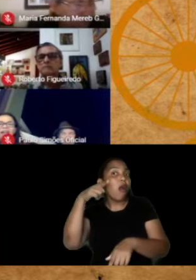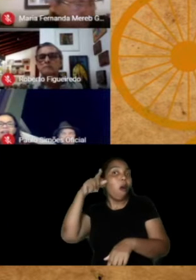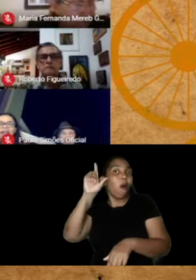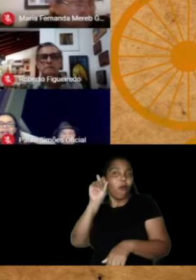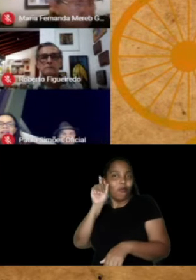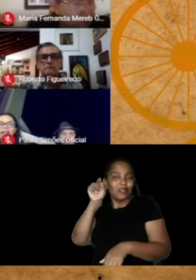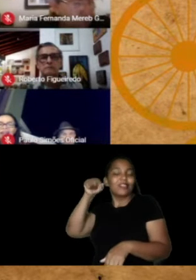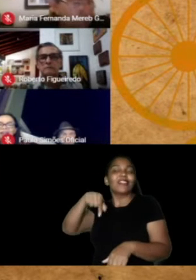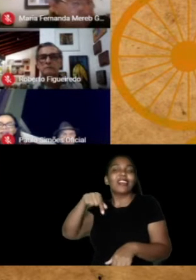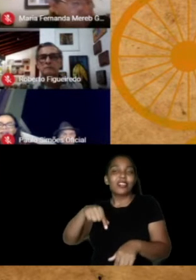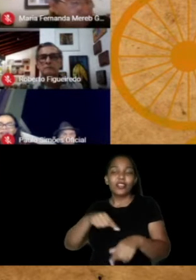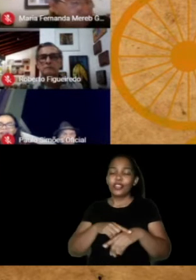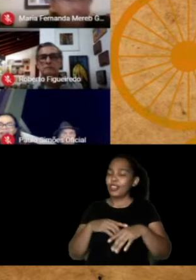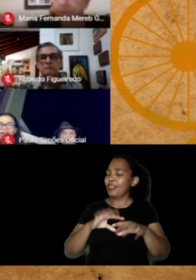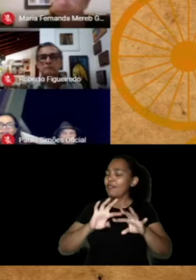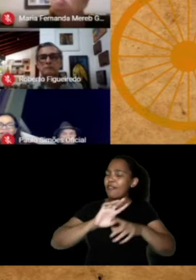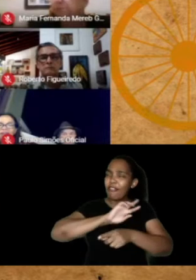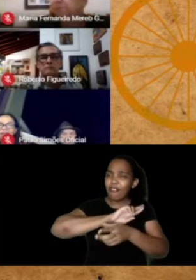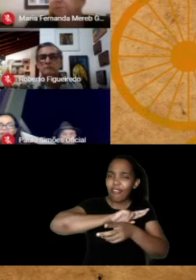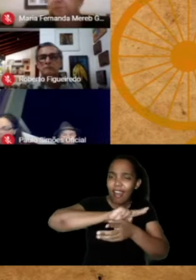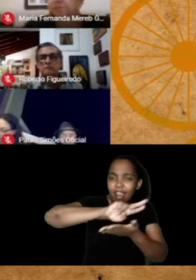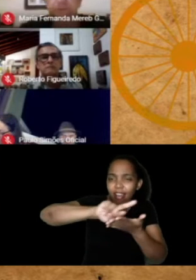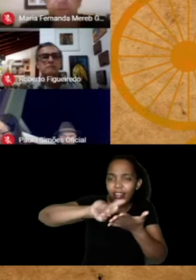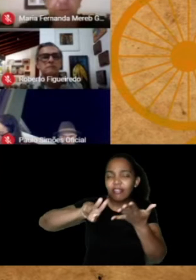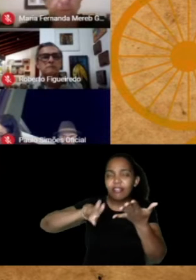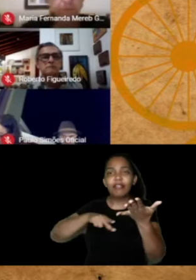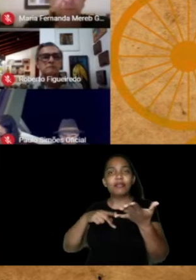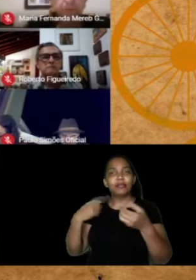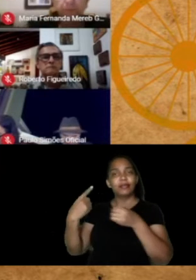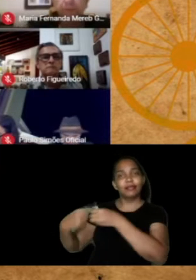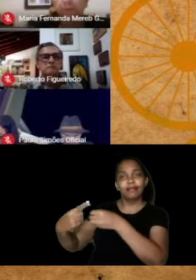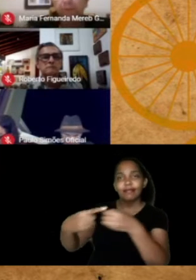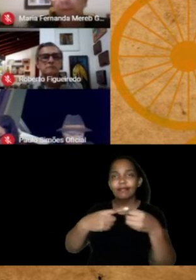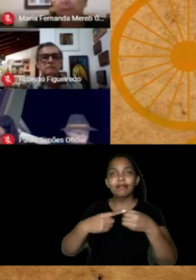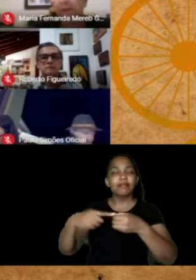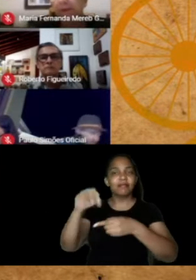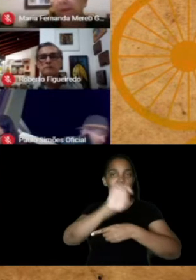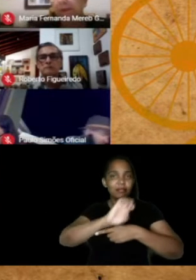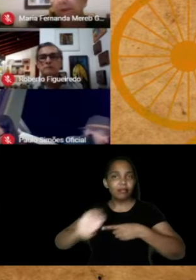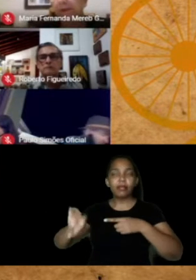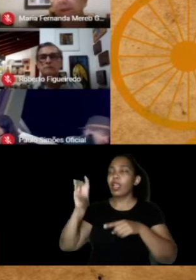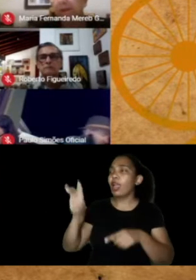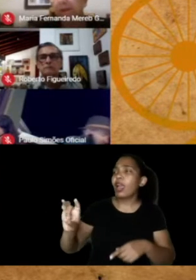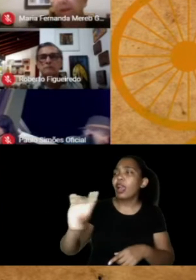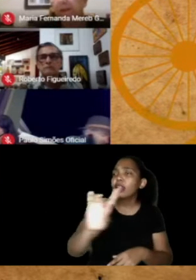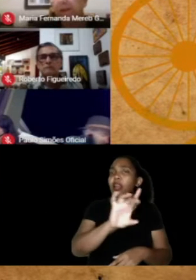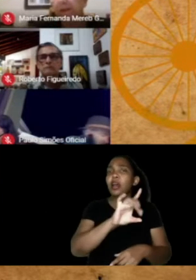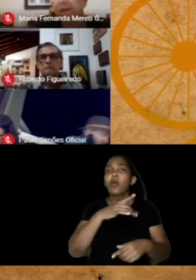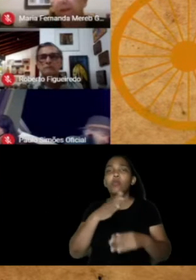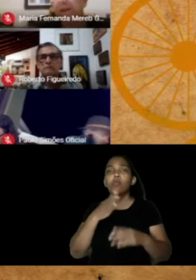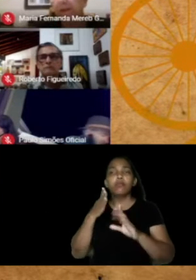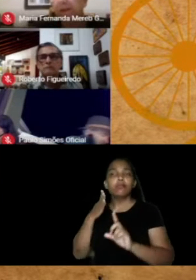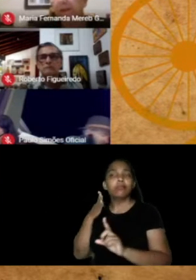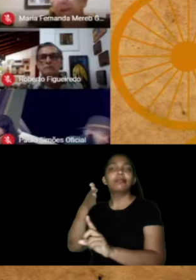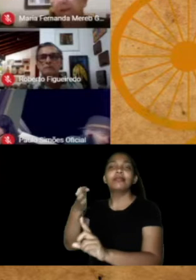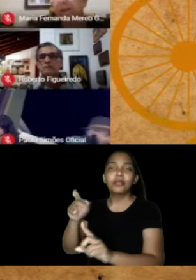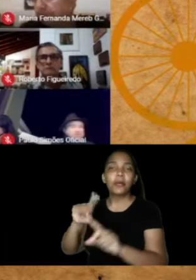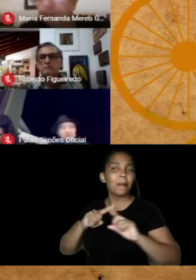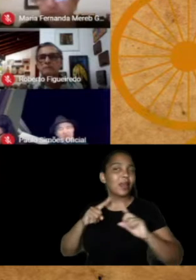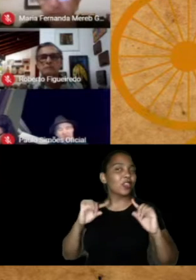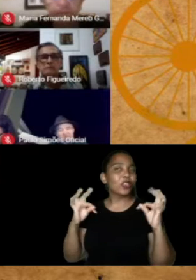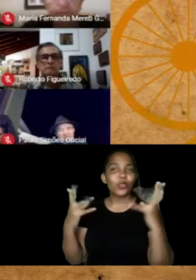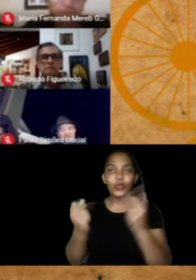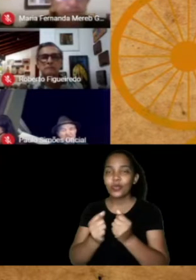cidades e estados, cada um com um destino, mas todos conectados por uma paixão.